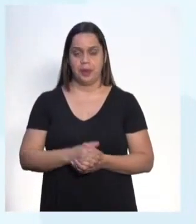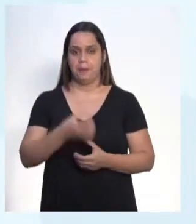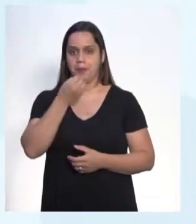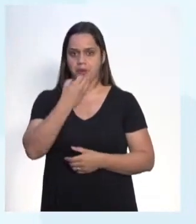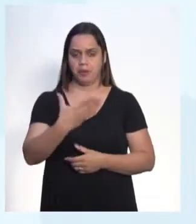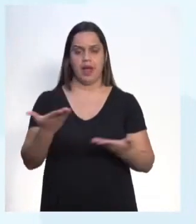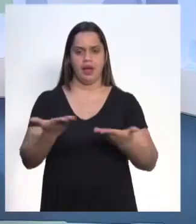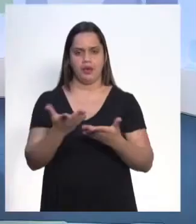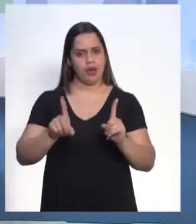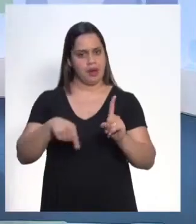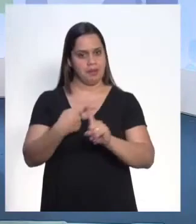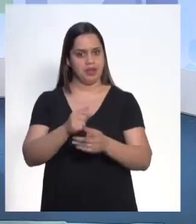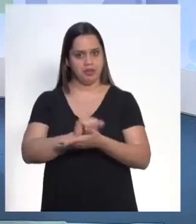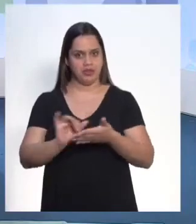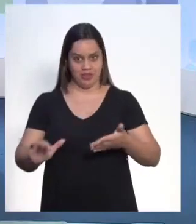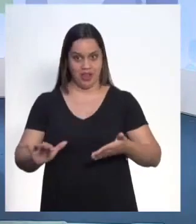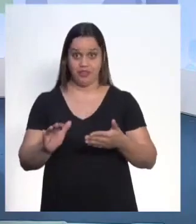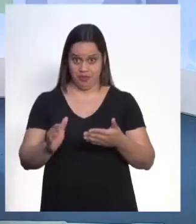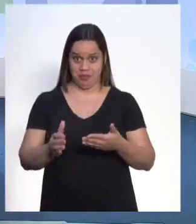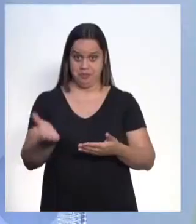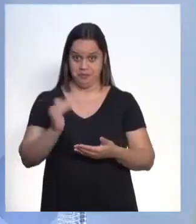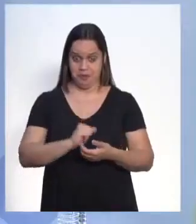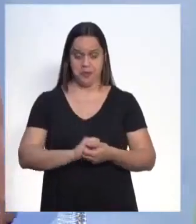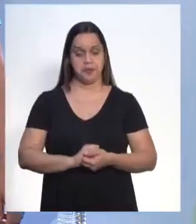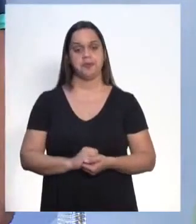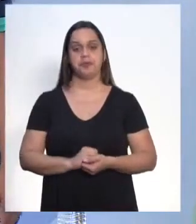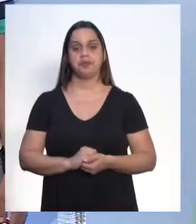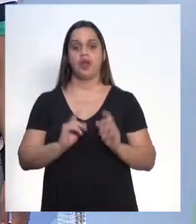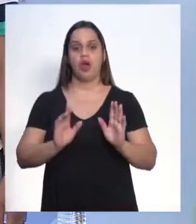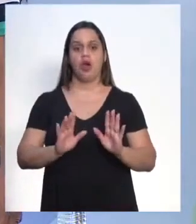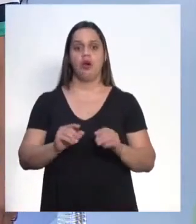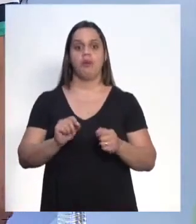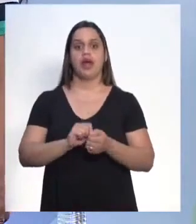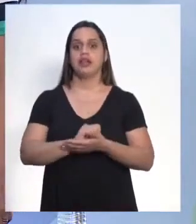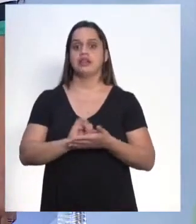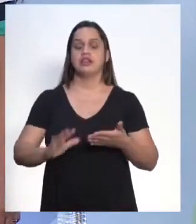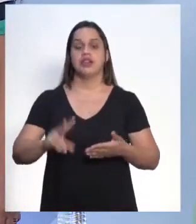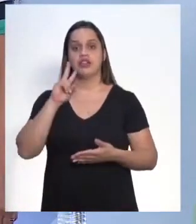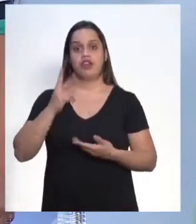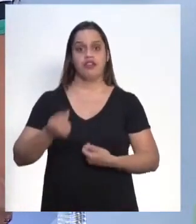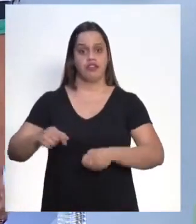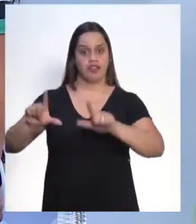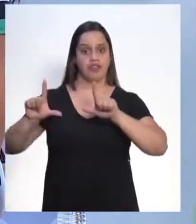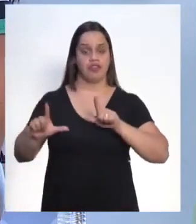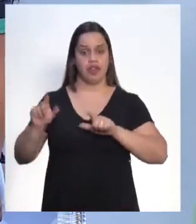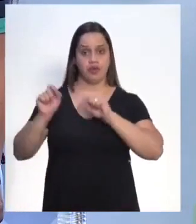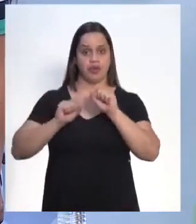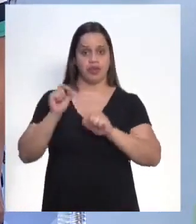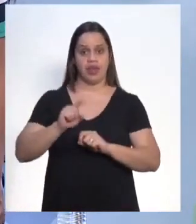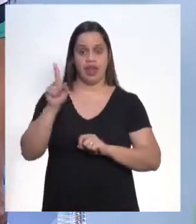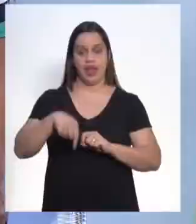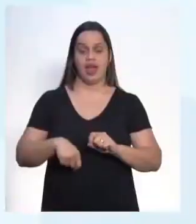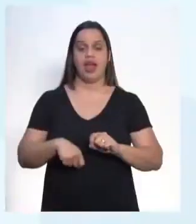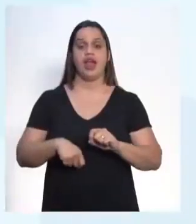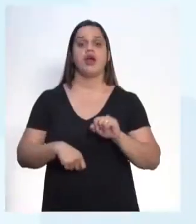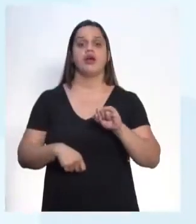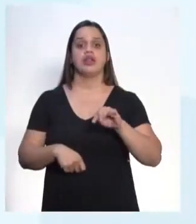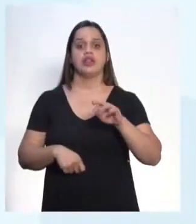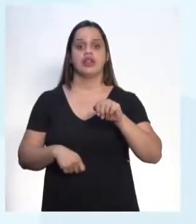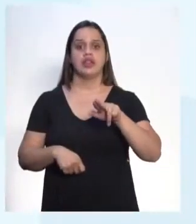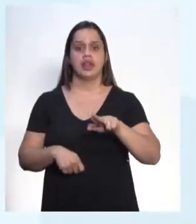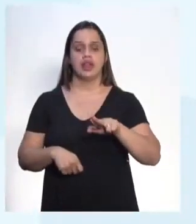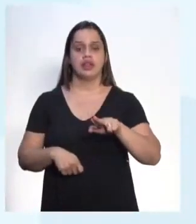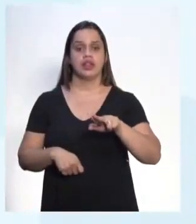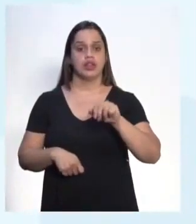Ótimo. Vamos fazer mais um pouquinho, pessoal? Então, vamos lá. Para essa atividade, agora é o item 2 da